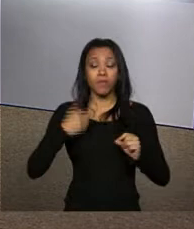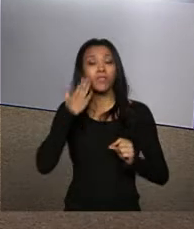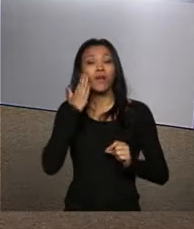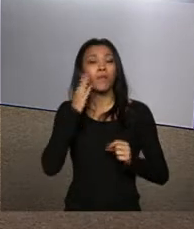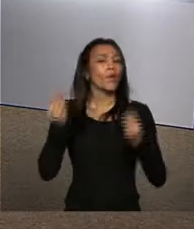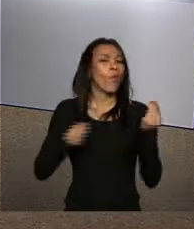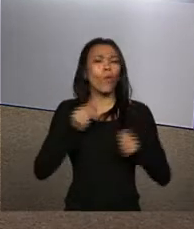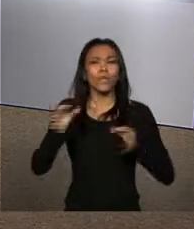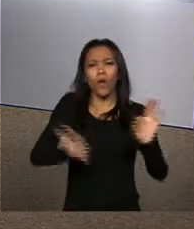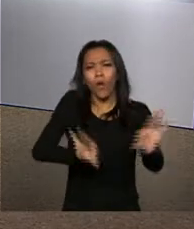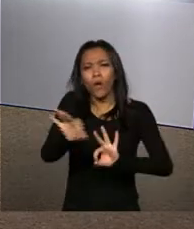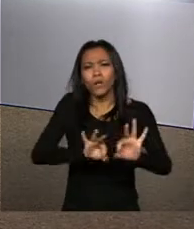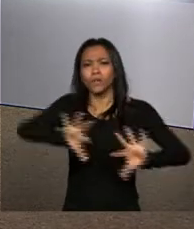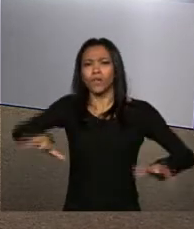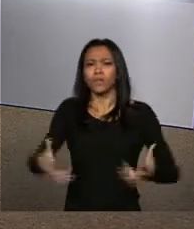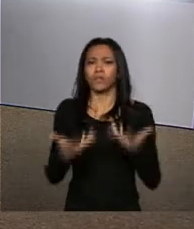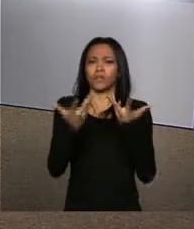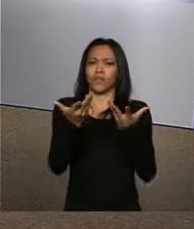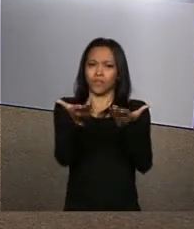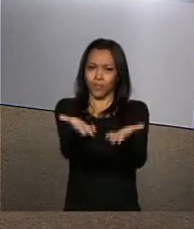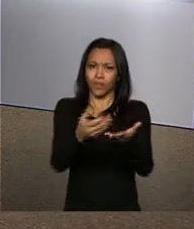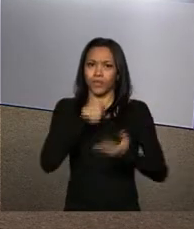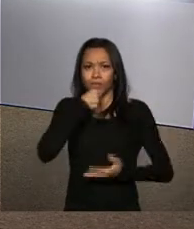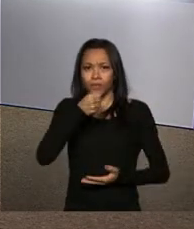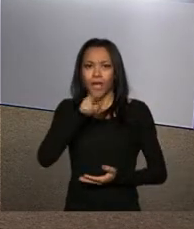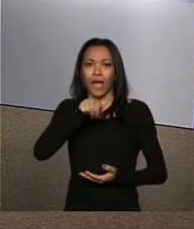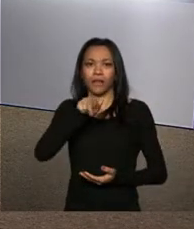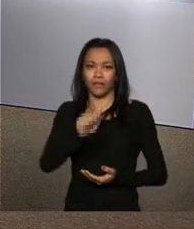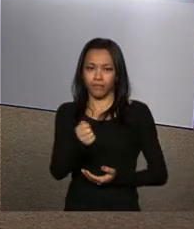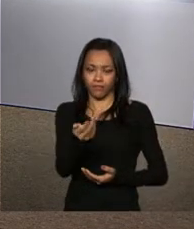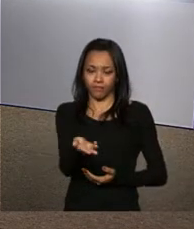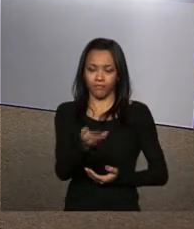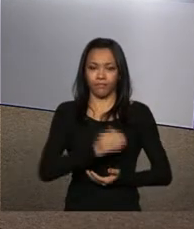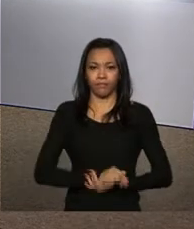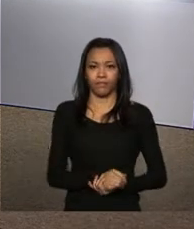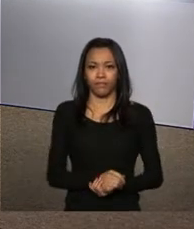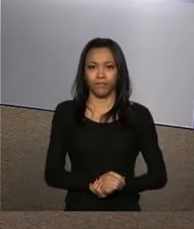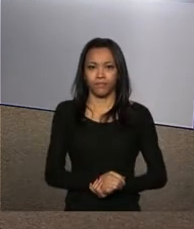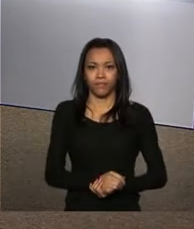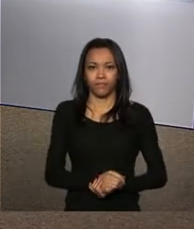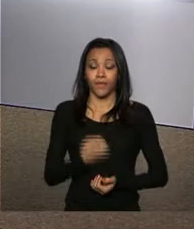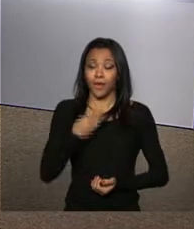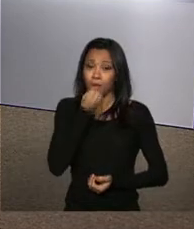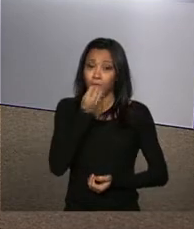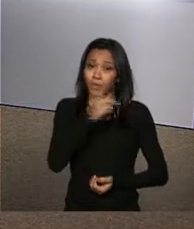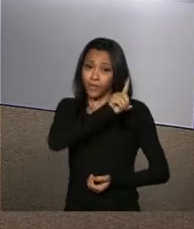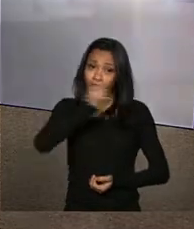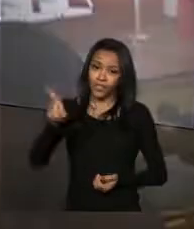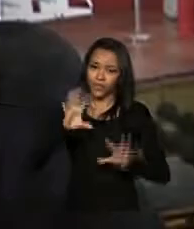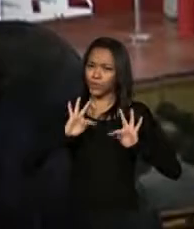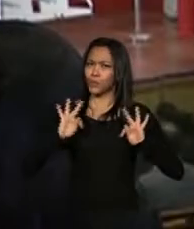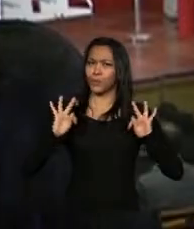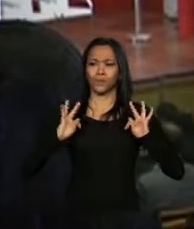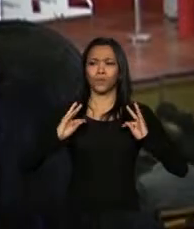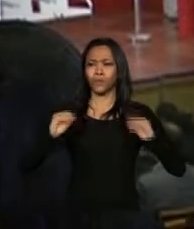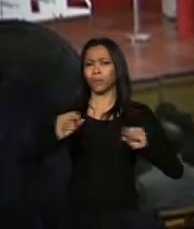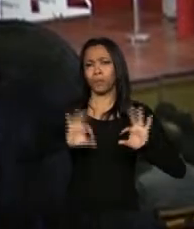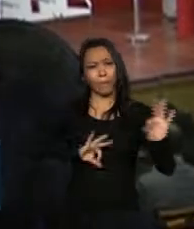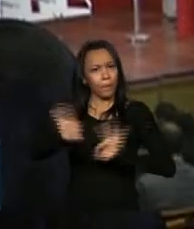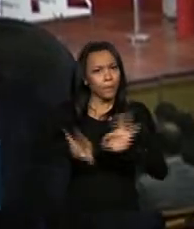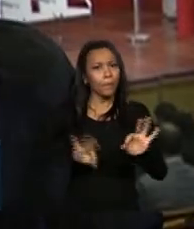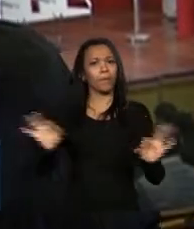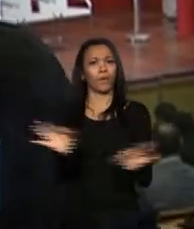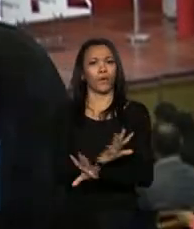sobre a cerimônia com a repórter Ana Gabriela Salles. Bom dia, Ana Gabriela. Bom dia, Daniele. Tudo pronto aqui para